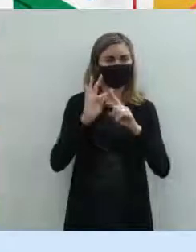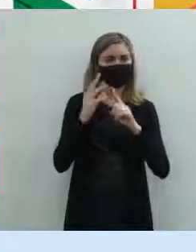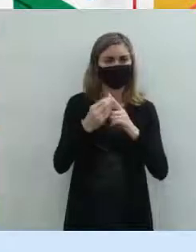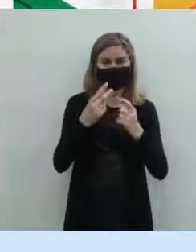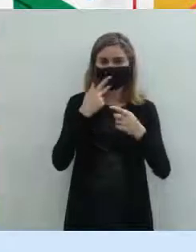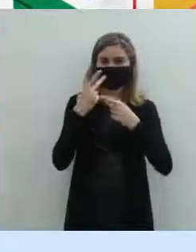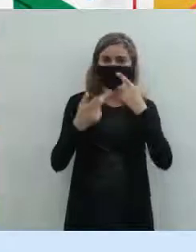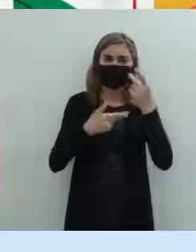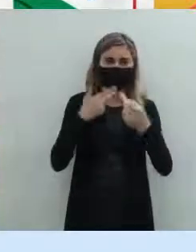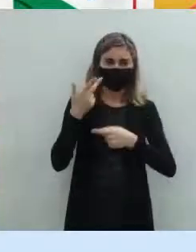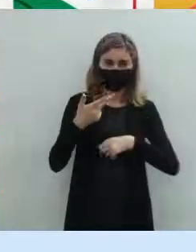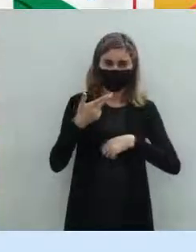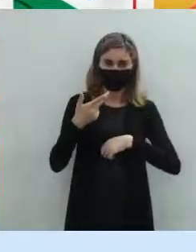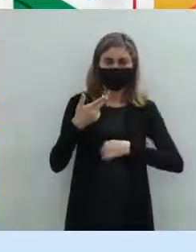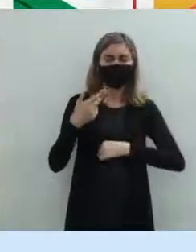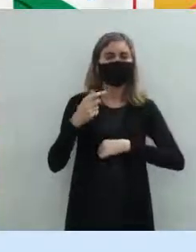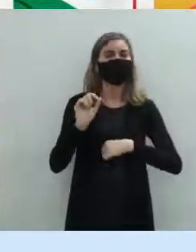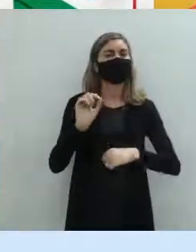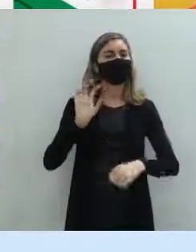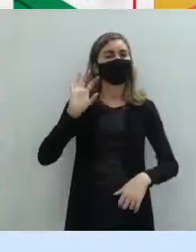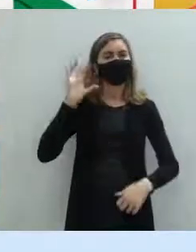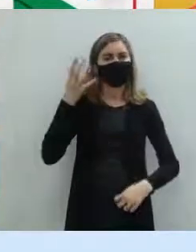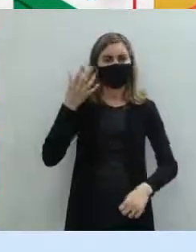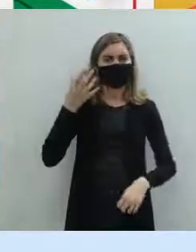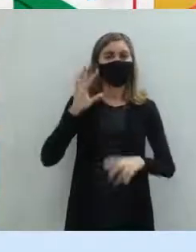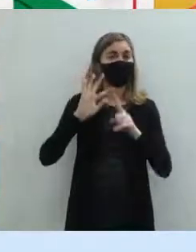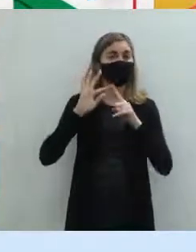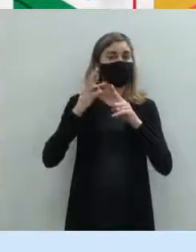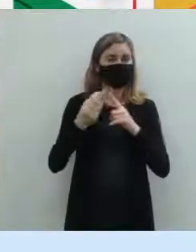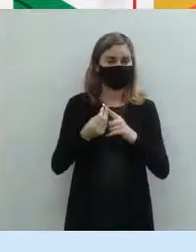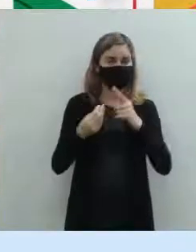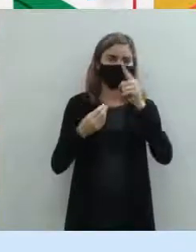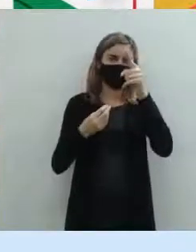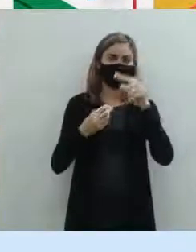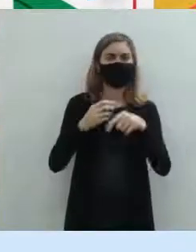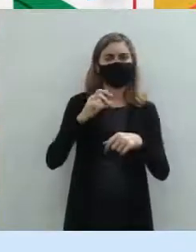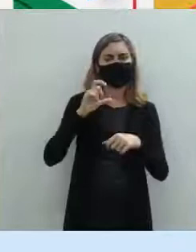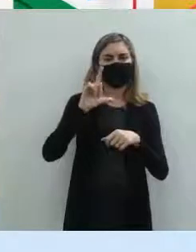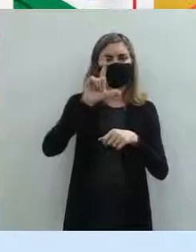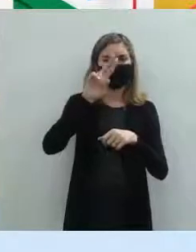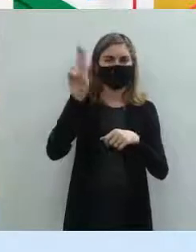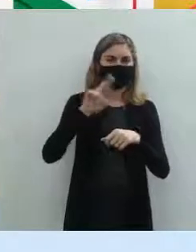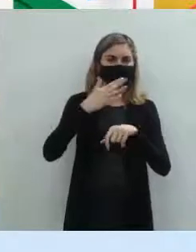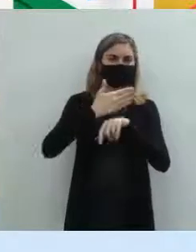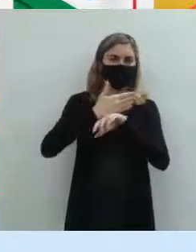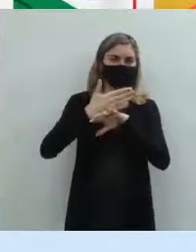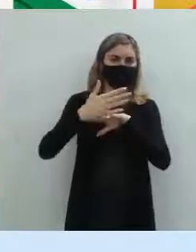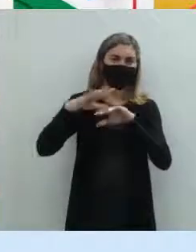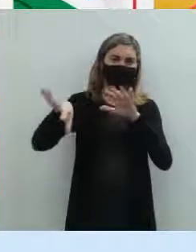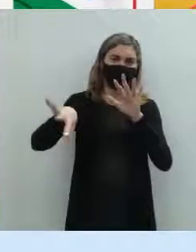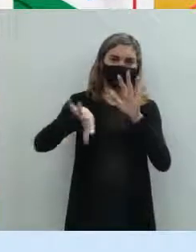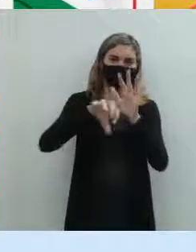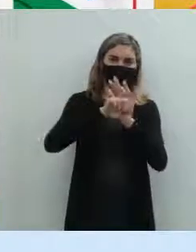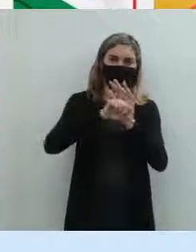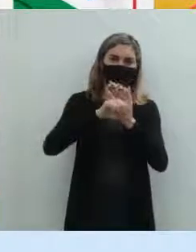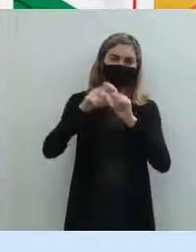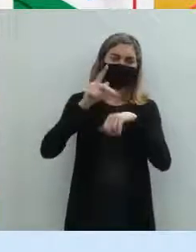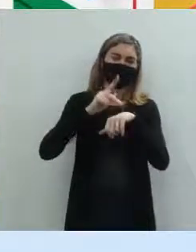falando, tá? Então, o que acontece? Segundo a física, a luz branca é absorvida pelo